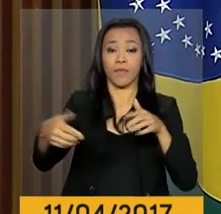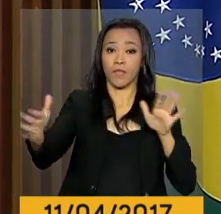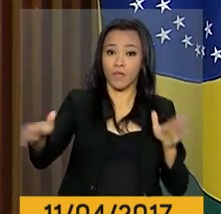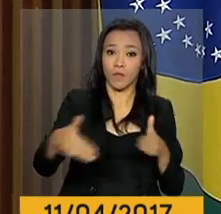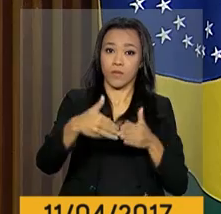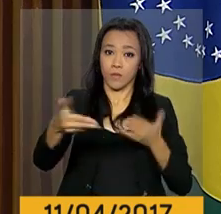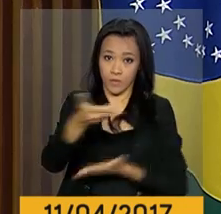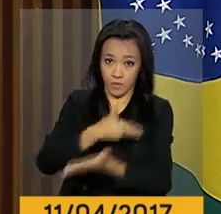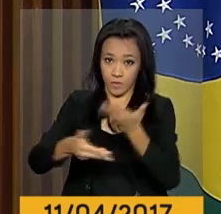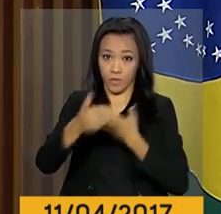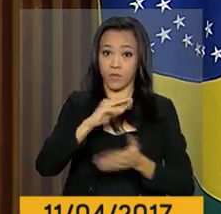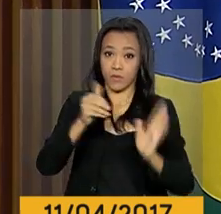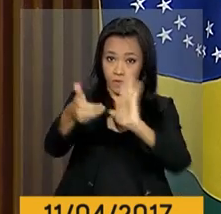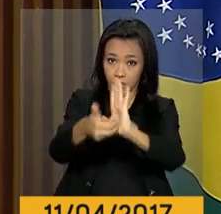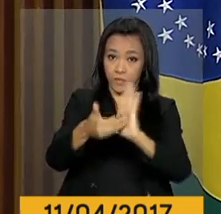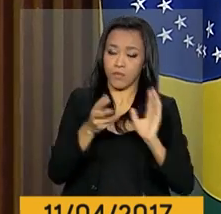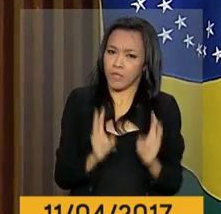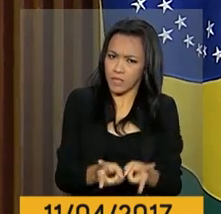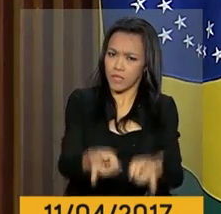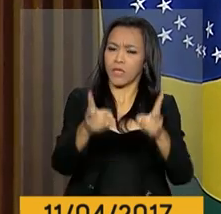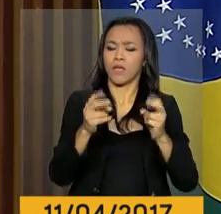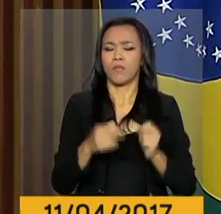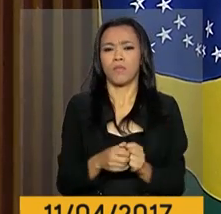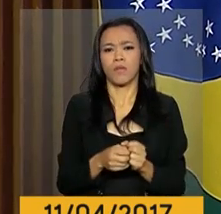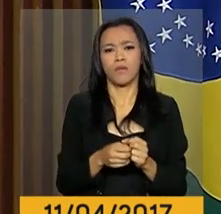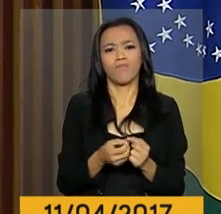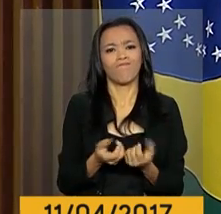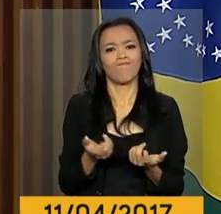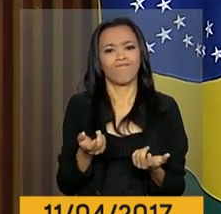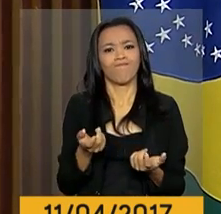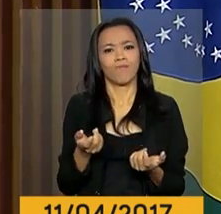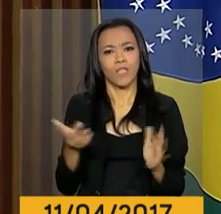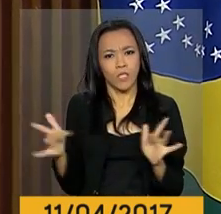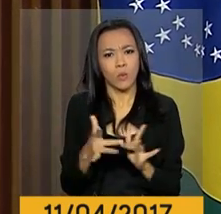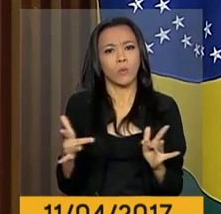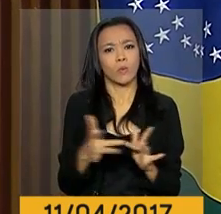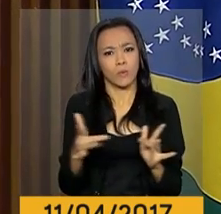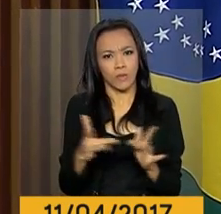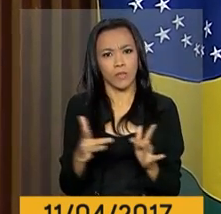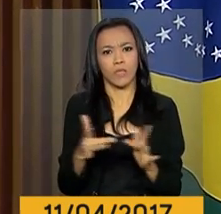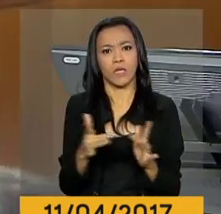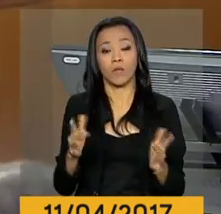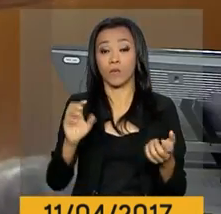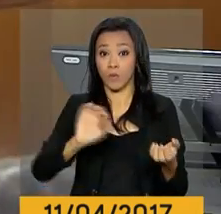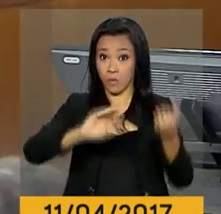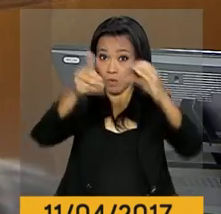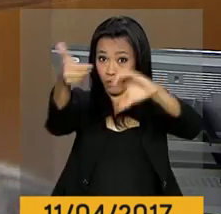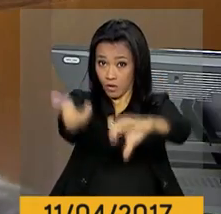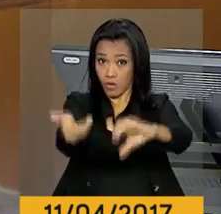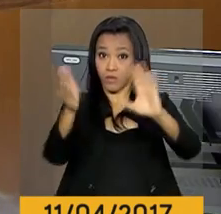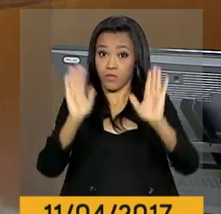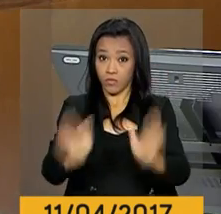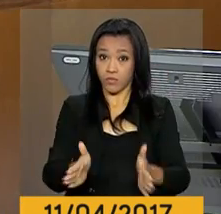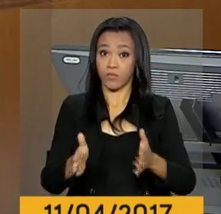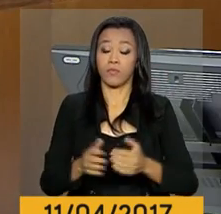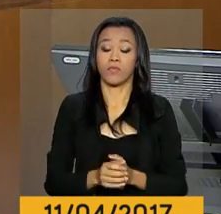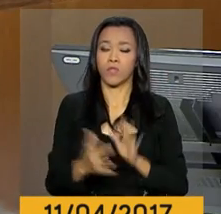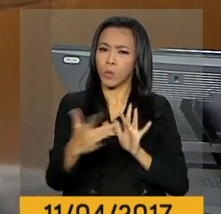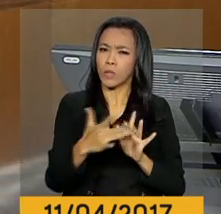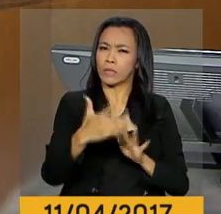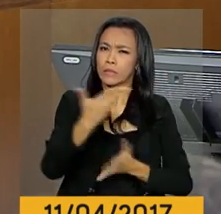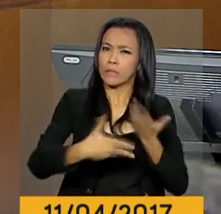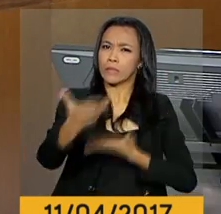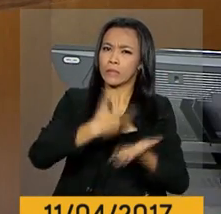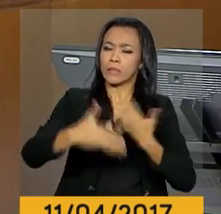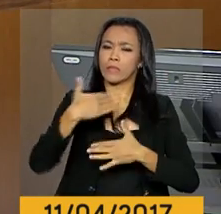integração sempre muito produtiva que temos tido com o Congresso Nacional ah ao longo